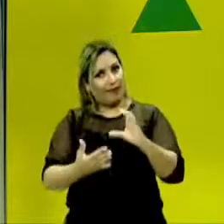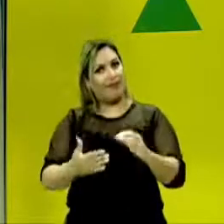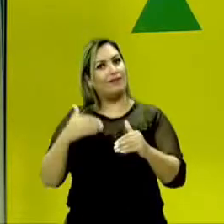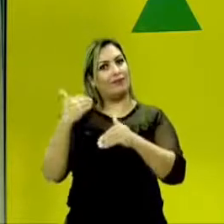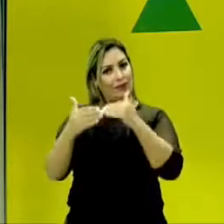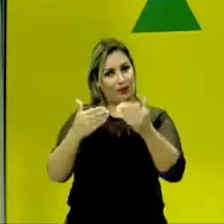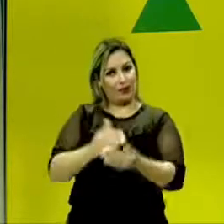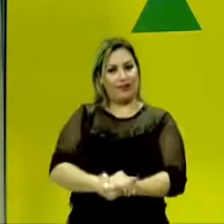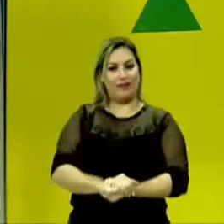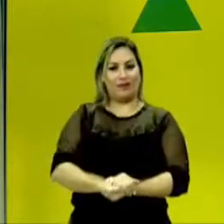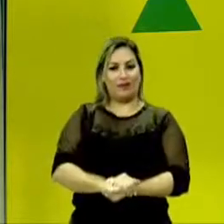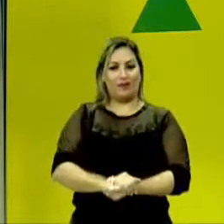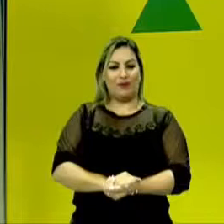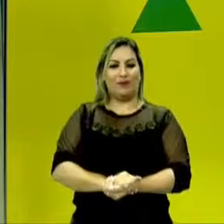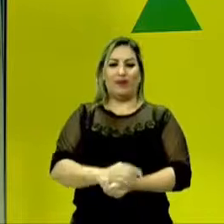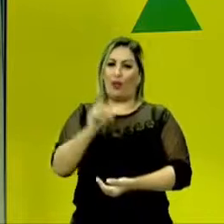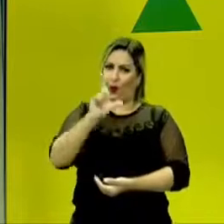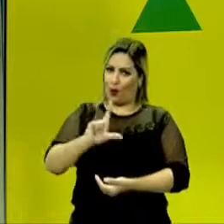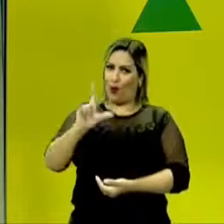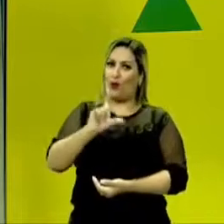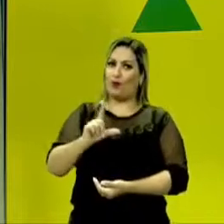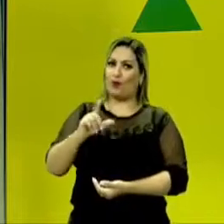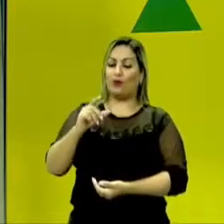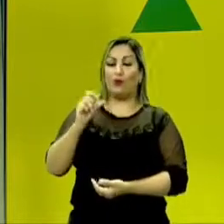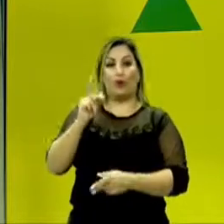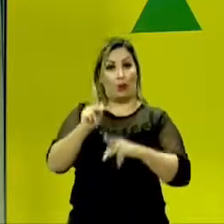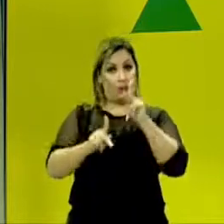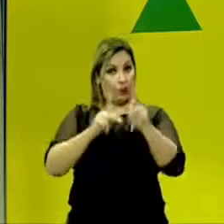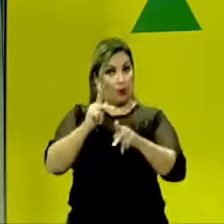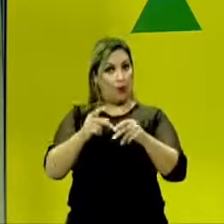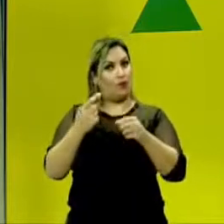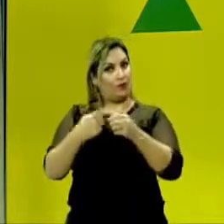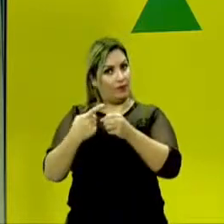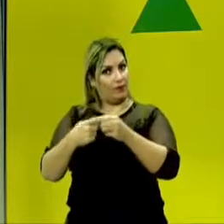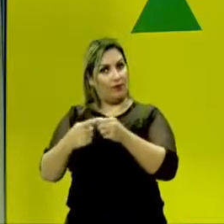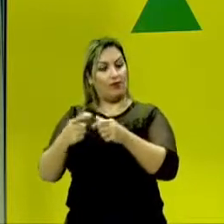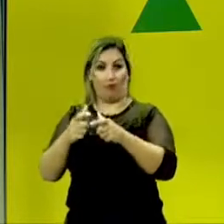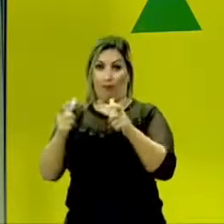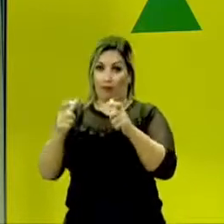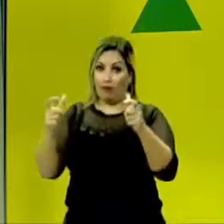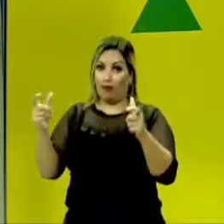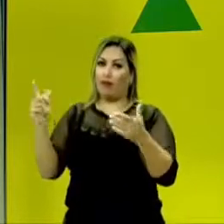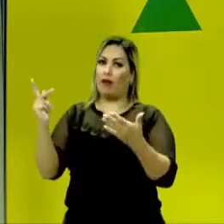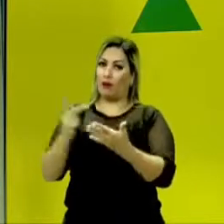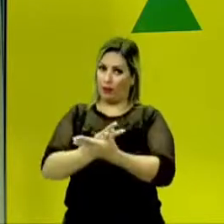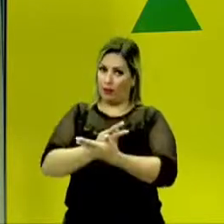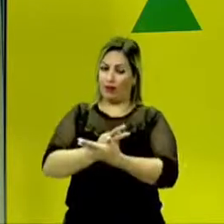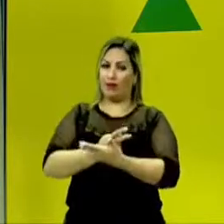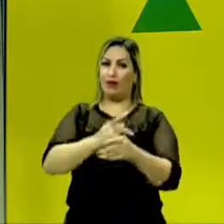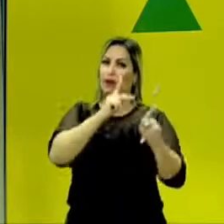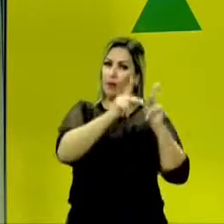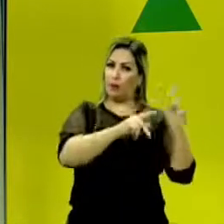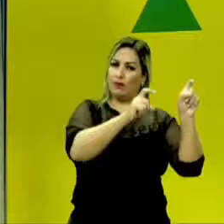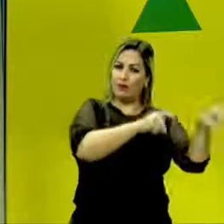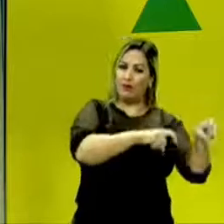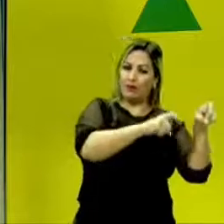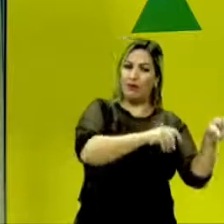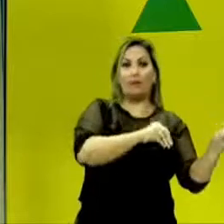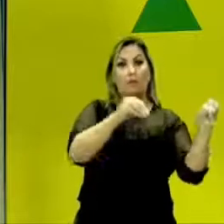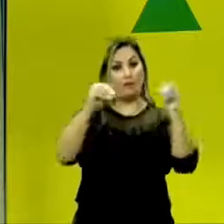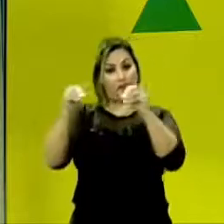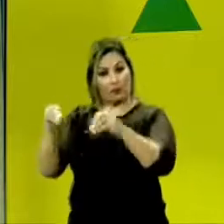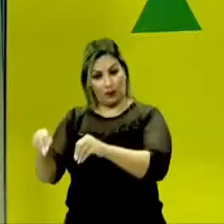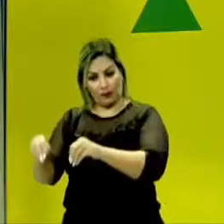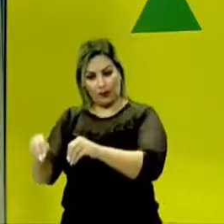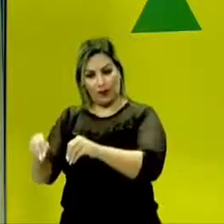processo de urbanização, tá? E é claro que quando a população urbana cresce mais, se acontece êxodo rural ou a população rural vem para